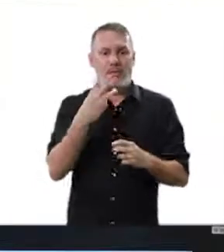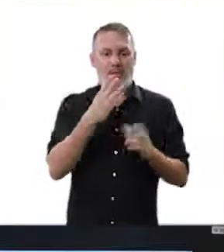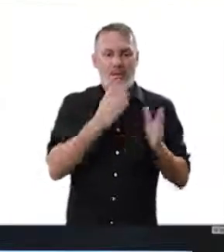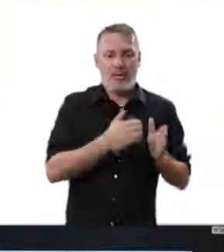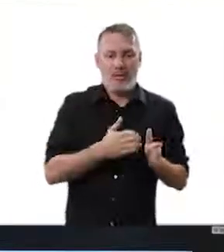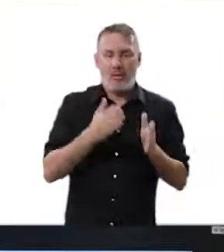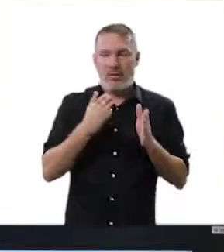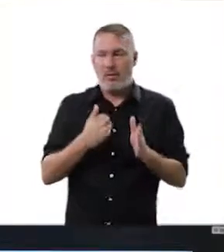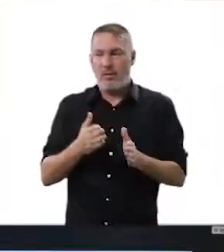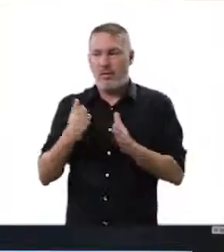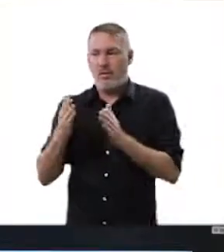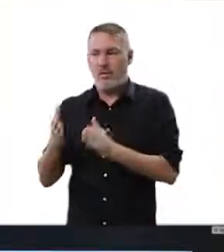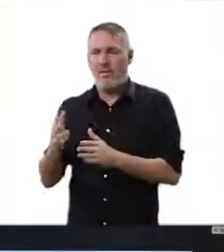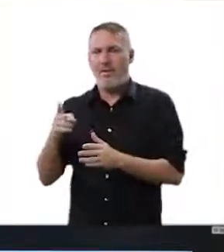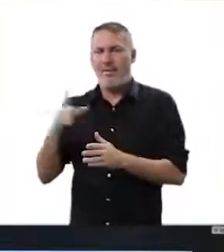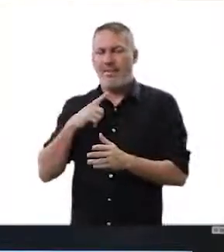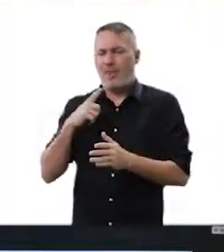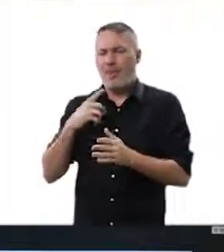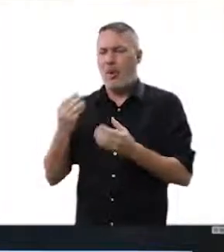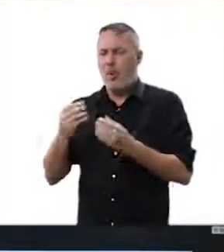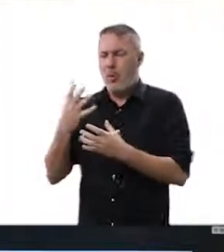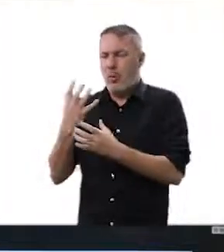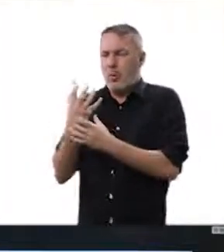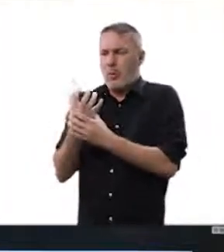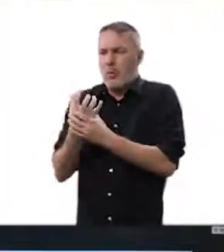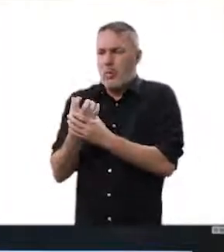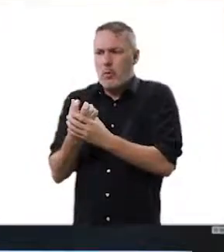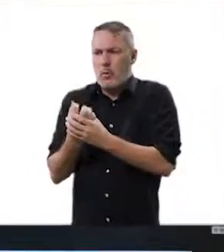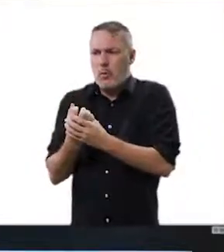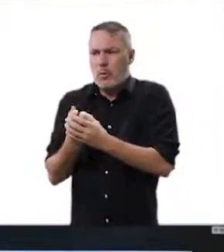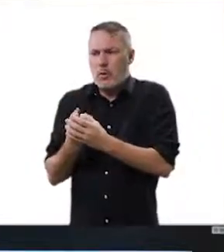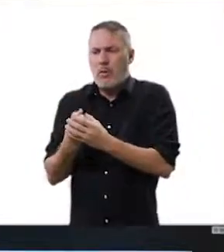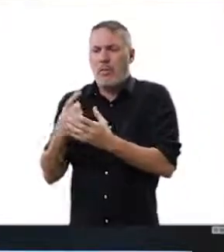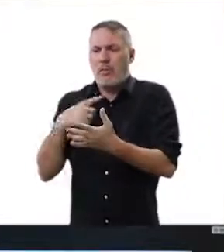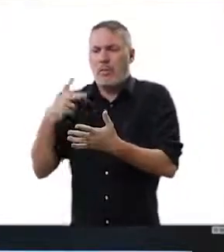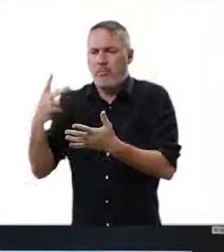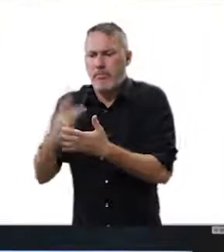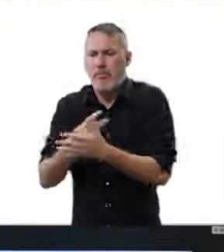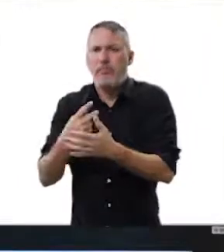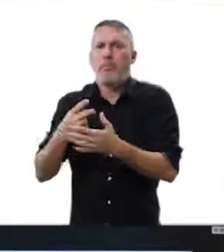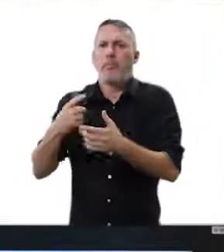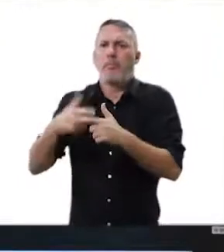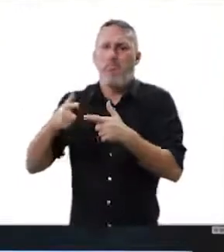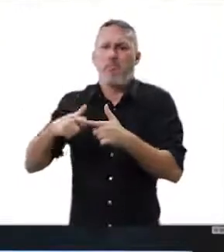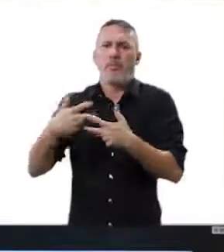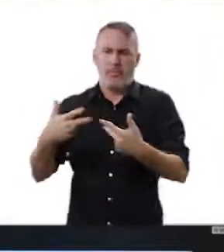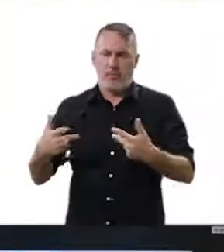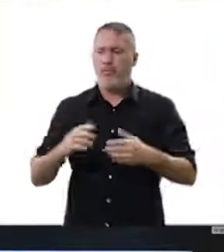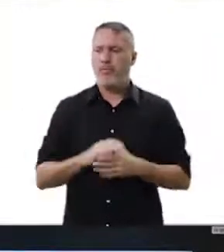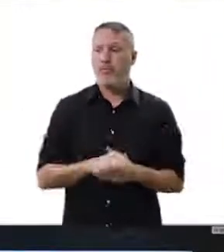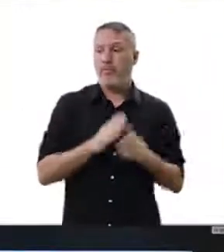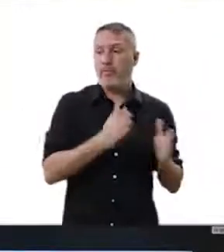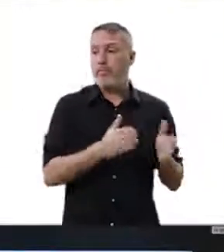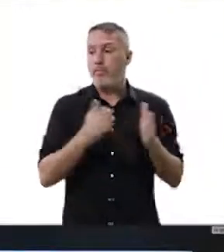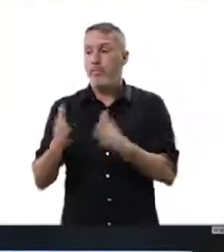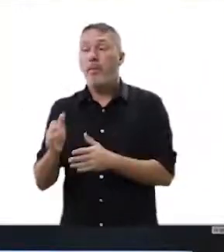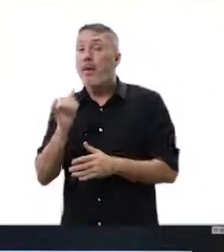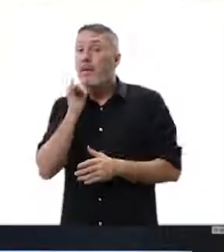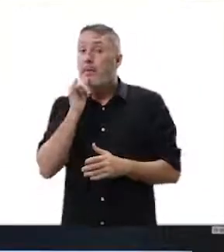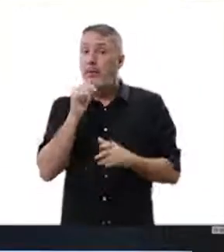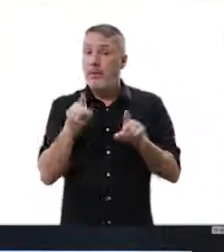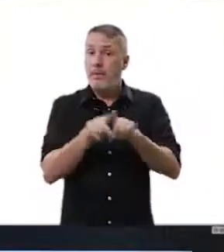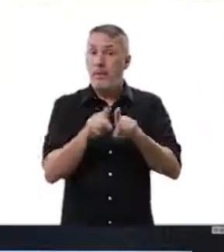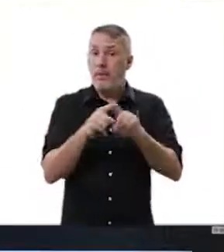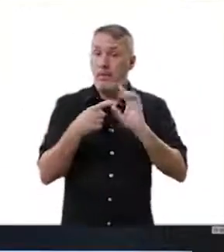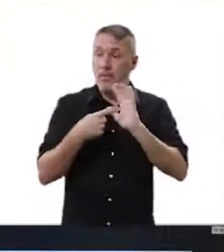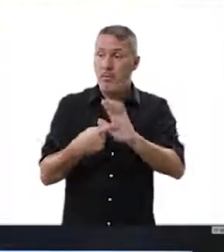temperar salada em casa. Por que é ruim temperar a salada toda de uma vez? Porque quando a gente faz isso, ela estraga mais rápido,